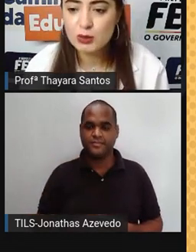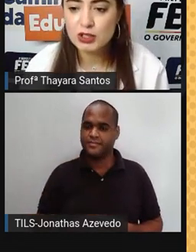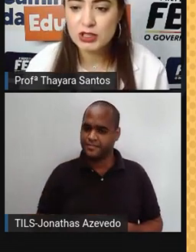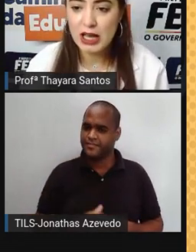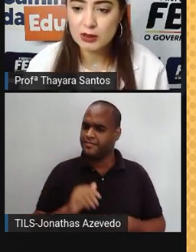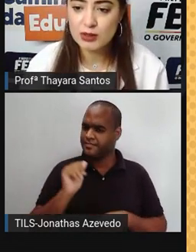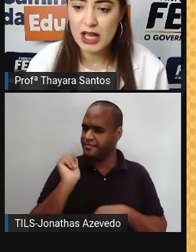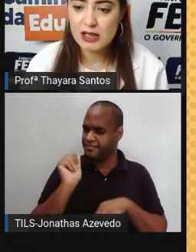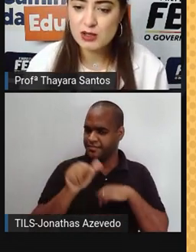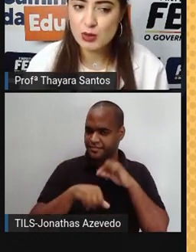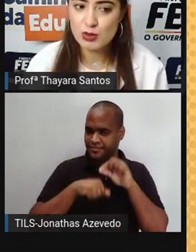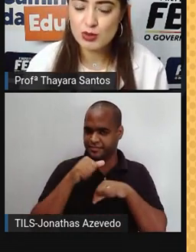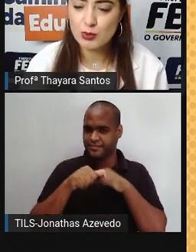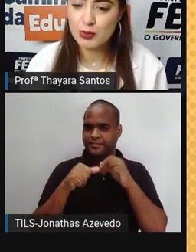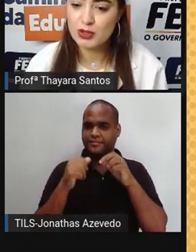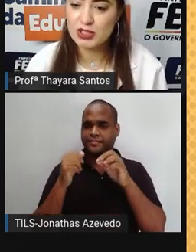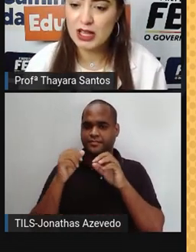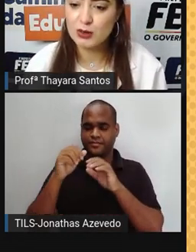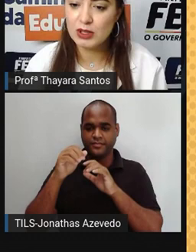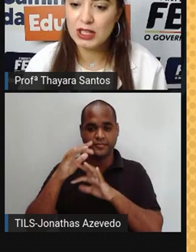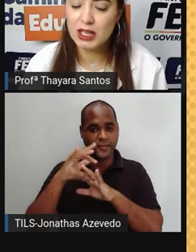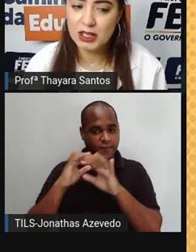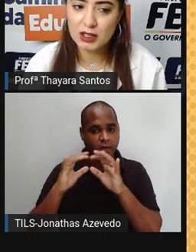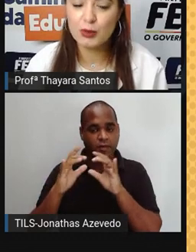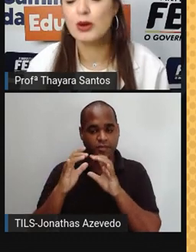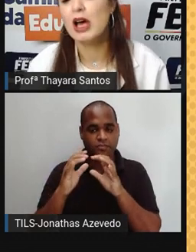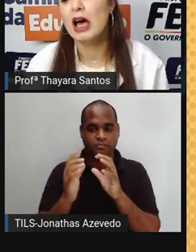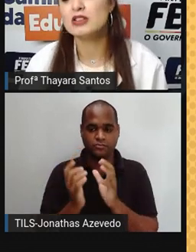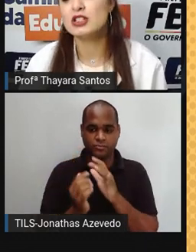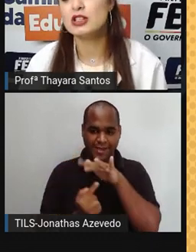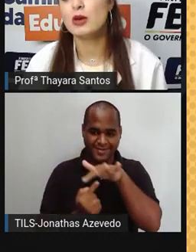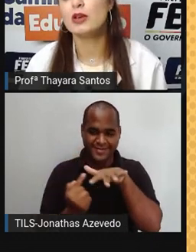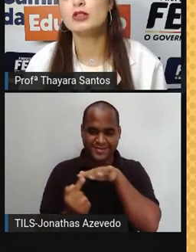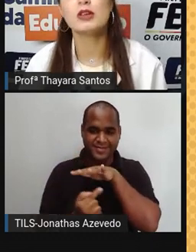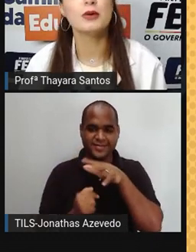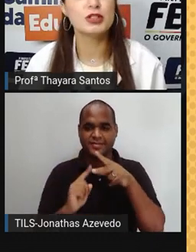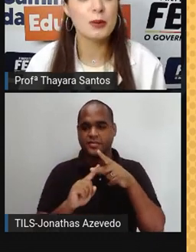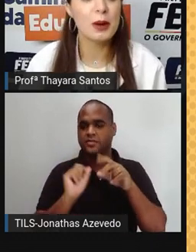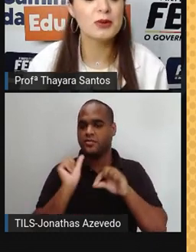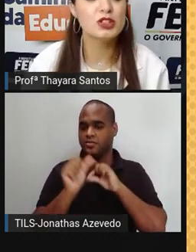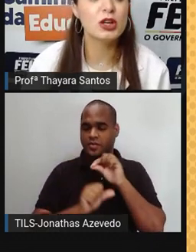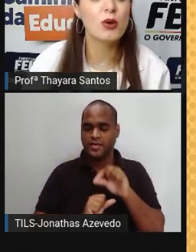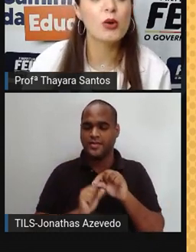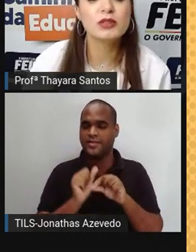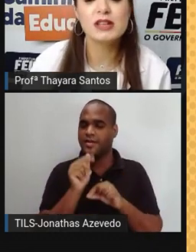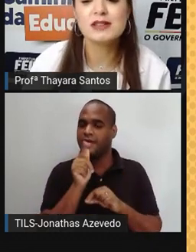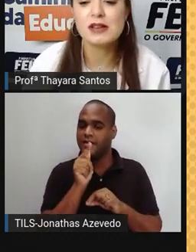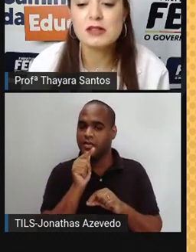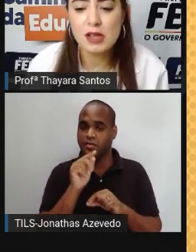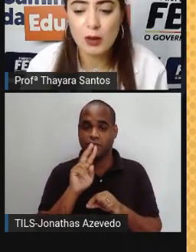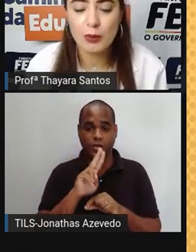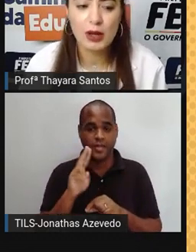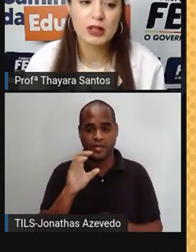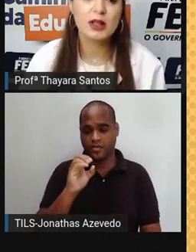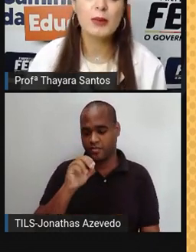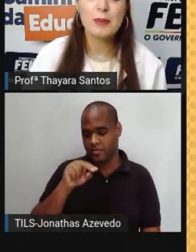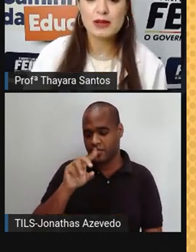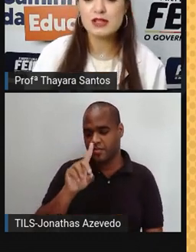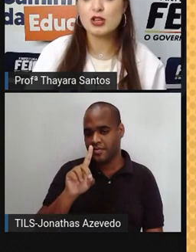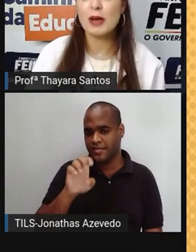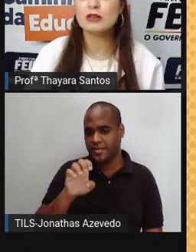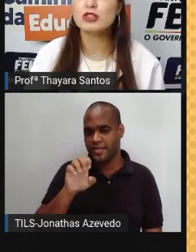muda do estado gasoso para o estado líquido a gente tem o que chamamos de condensação